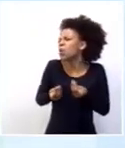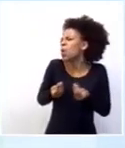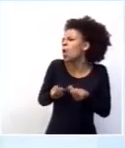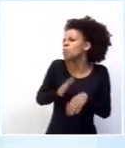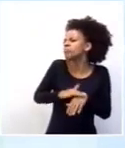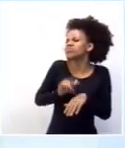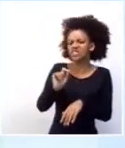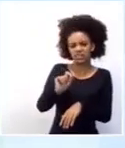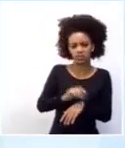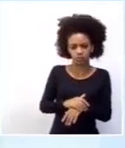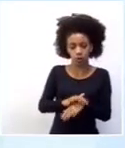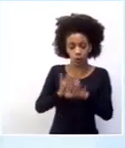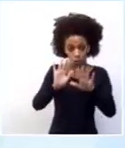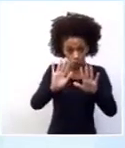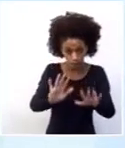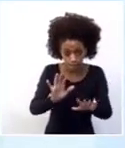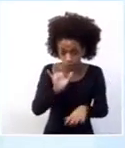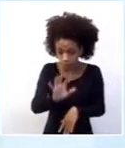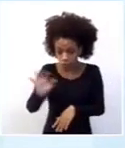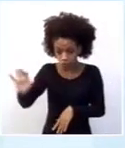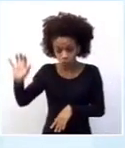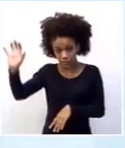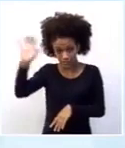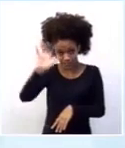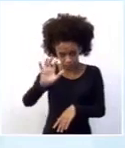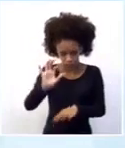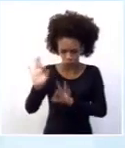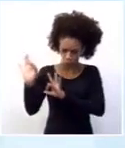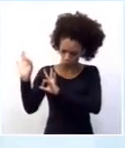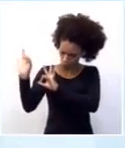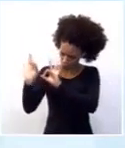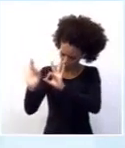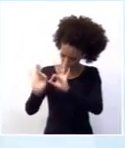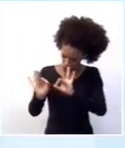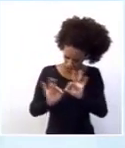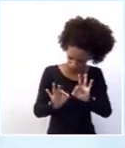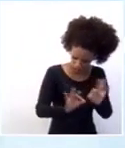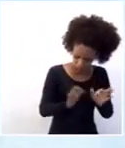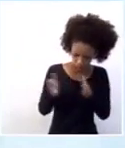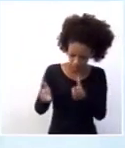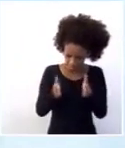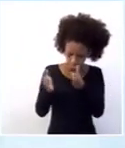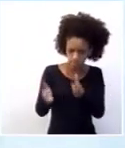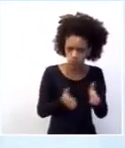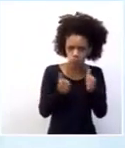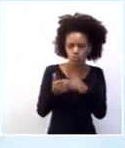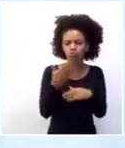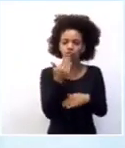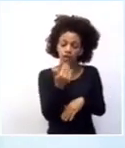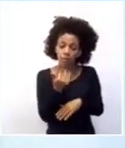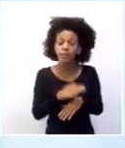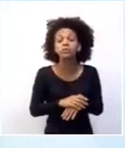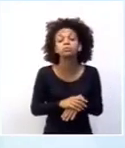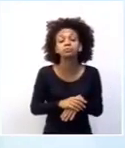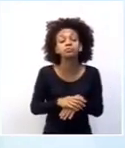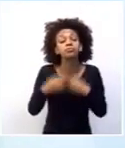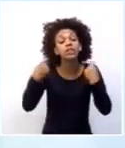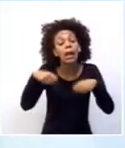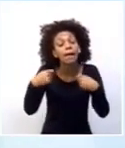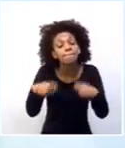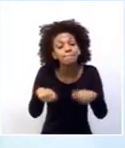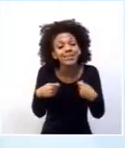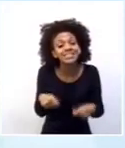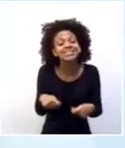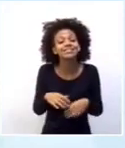isso? Para o Estado conseguir organizar e otimizar essa produção, né, de alimentos, ele precisa